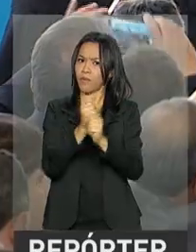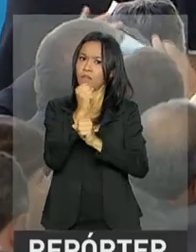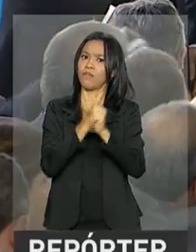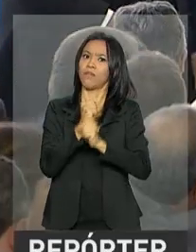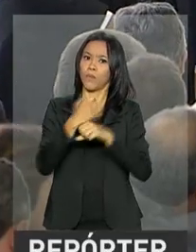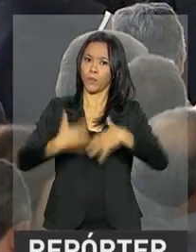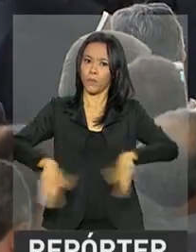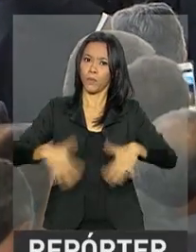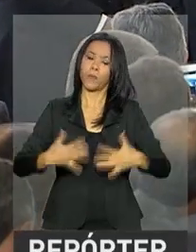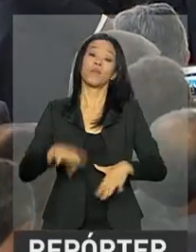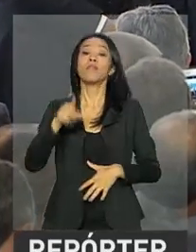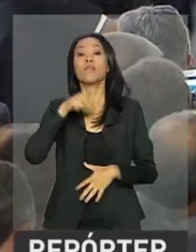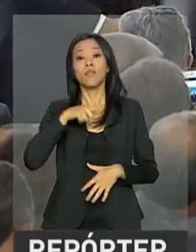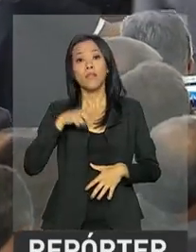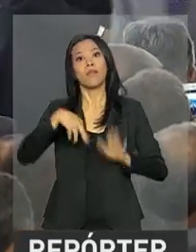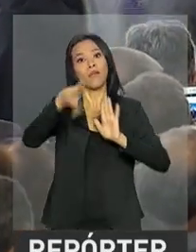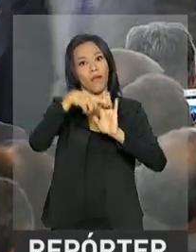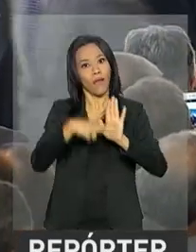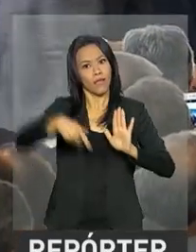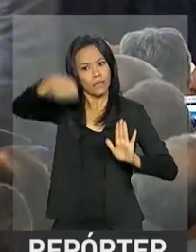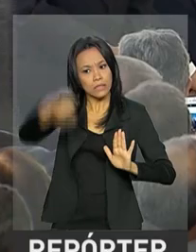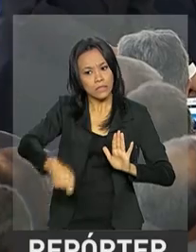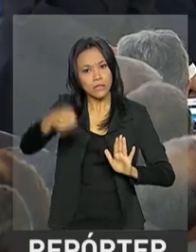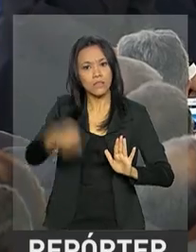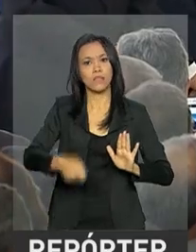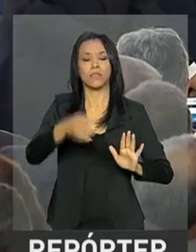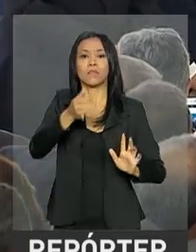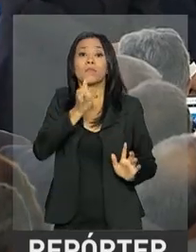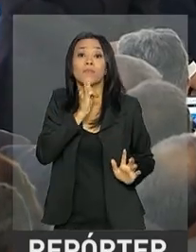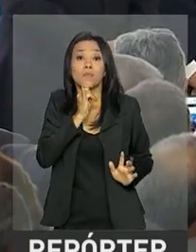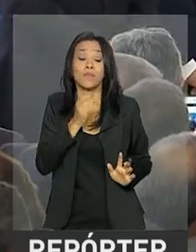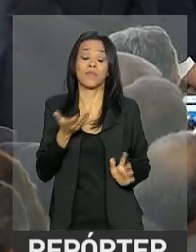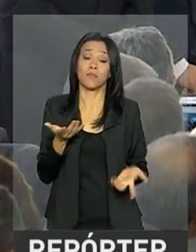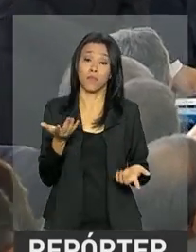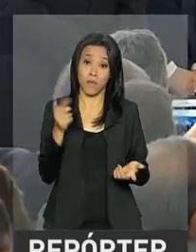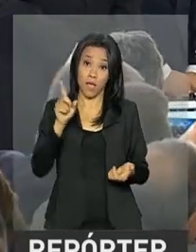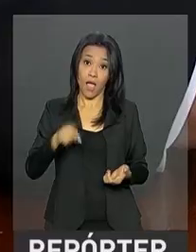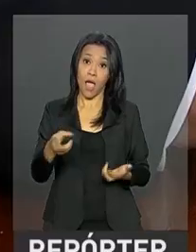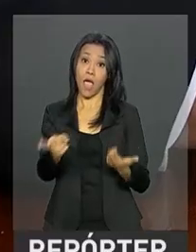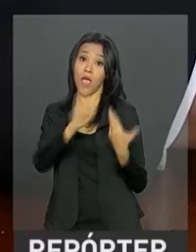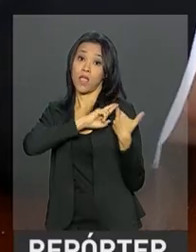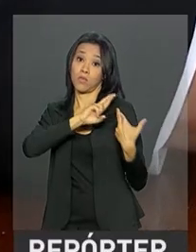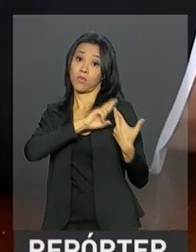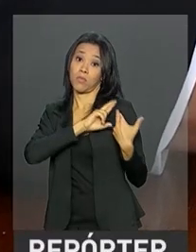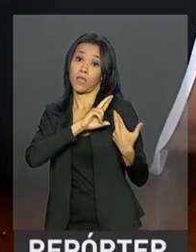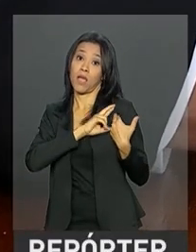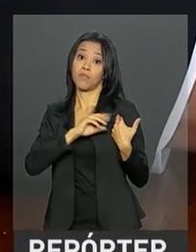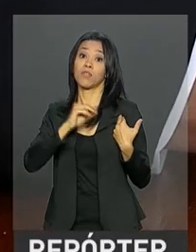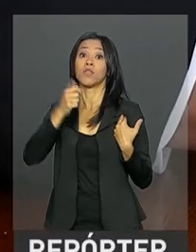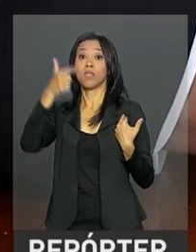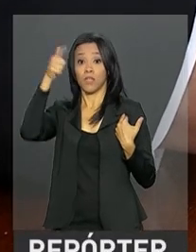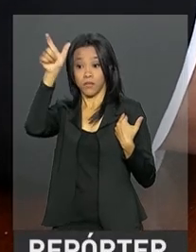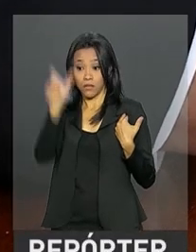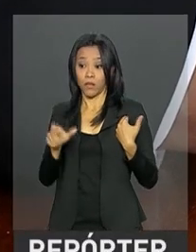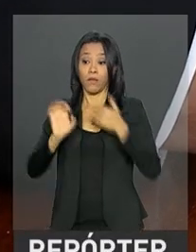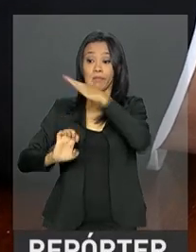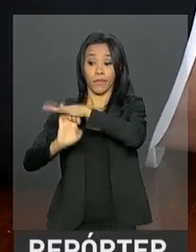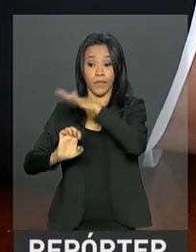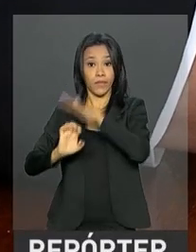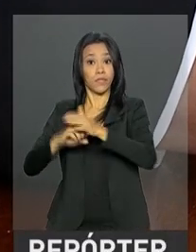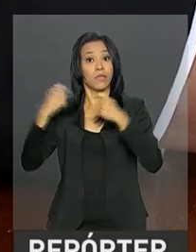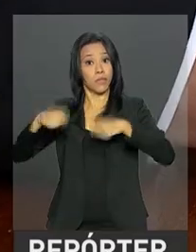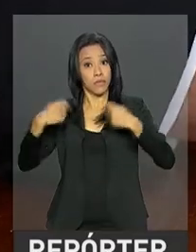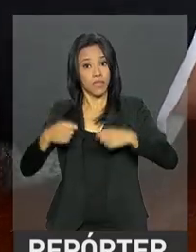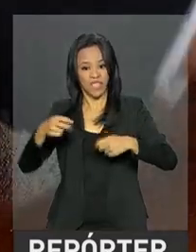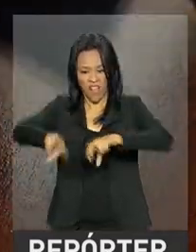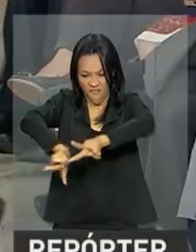estão exigências ambientais mais rígidas como a previsão expressa da responsabilidade do minerador de recuperar áreas